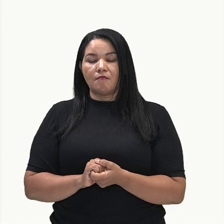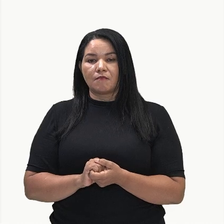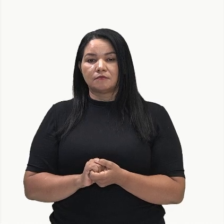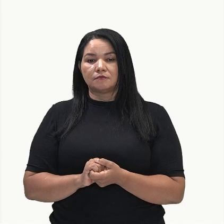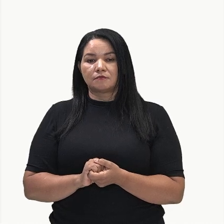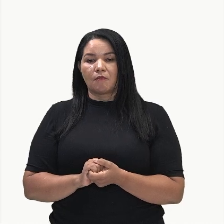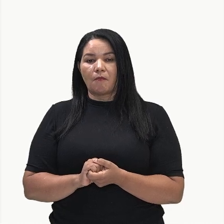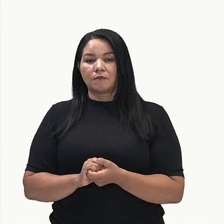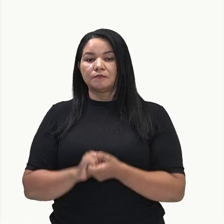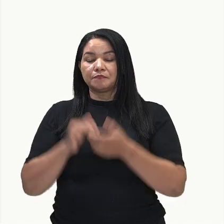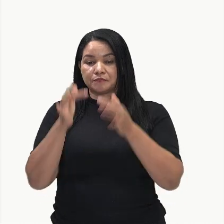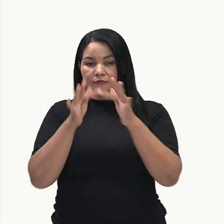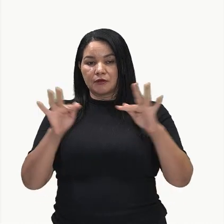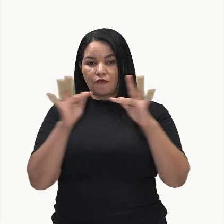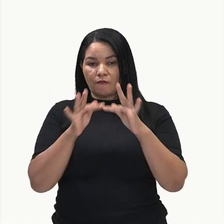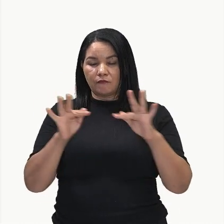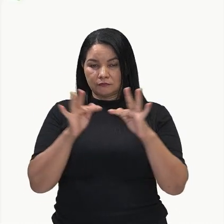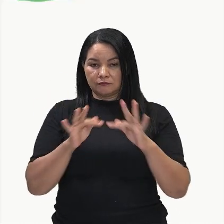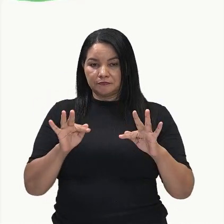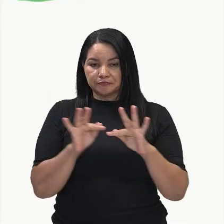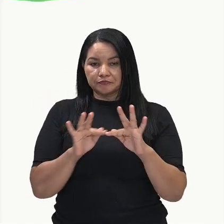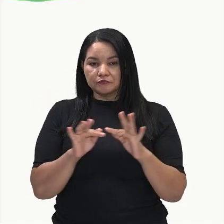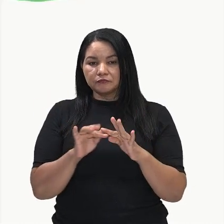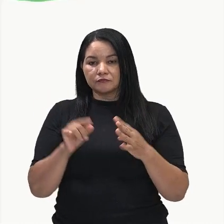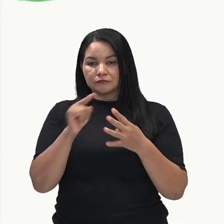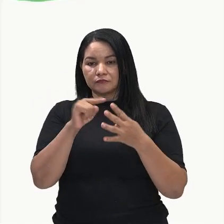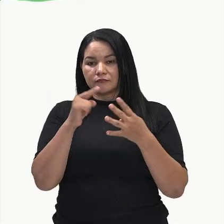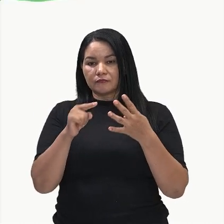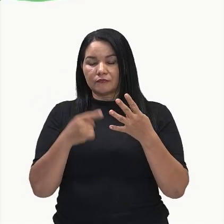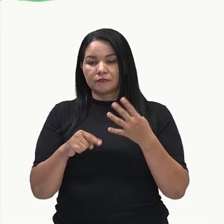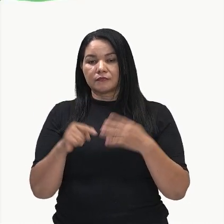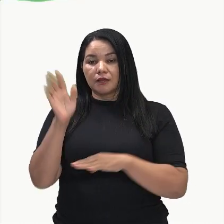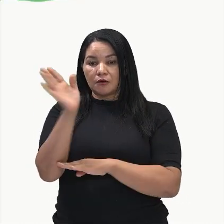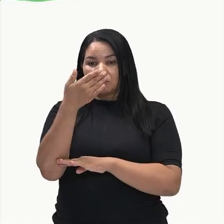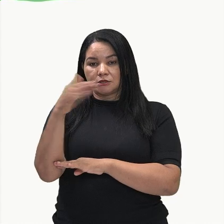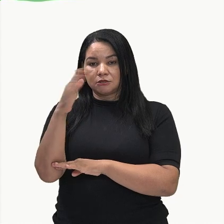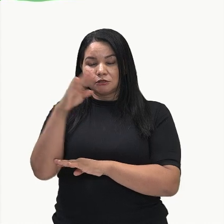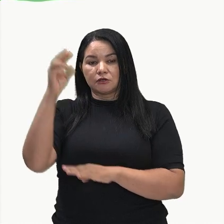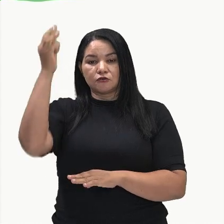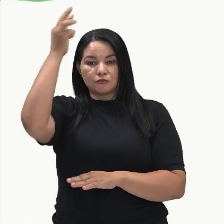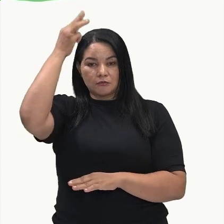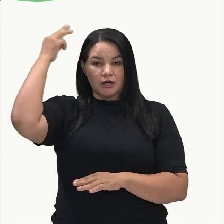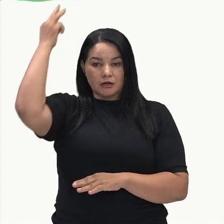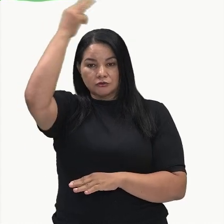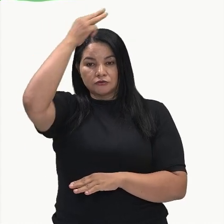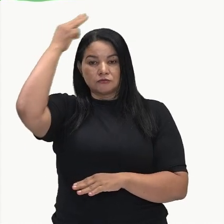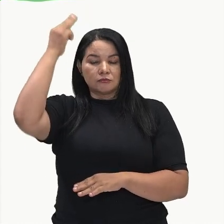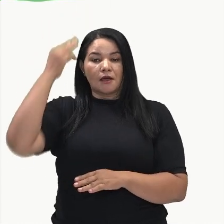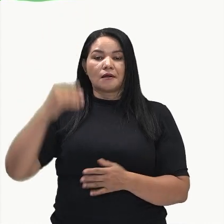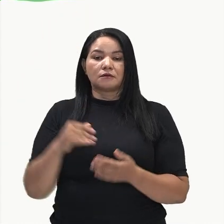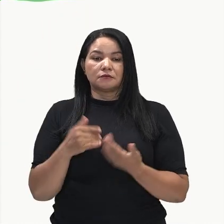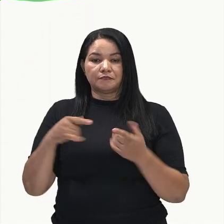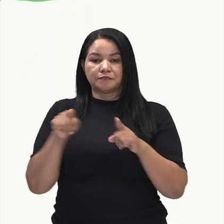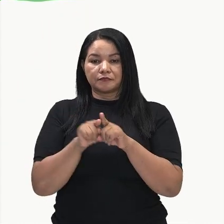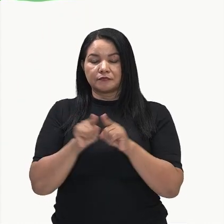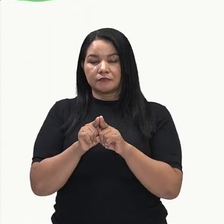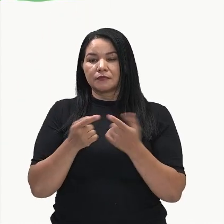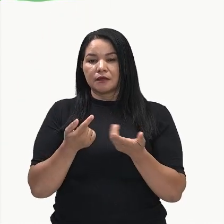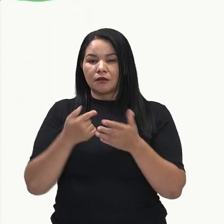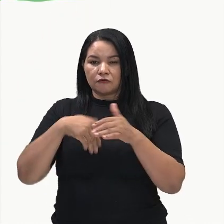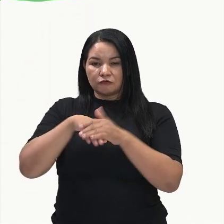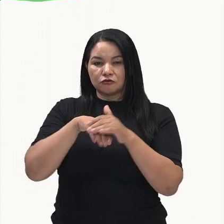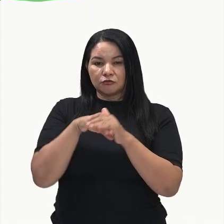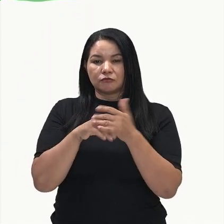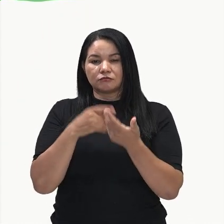Futebol em México. Olha aí, ó, a bandeira do México aqui dentro de um estádio de futebol, né? E tem uma dúvida aqui, não